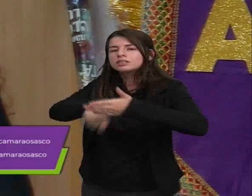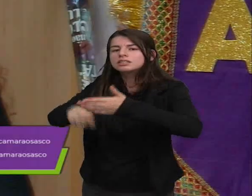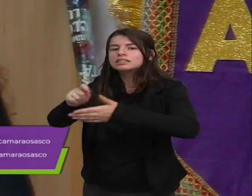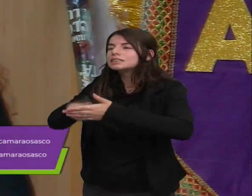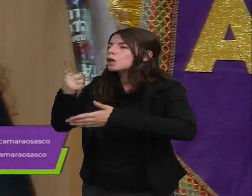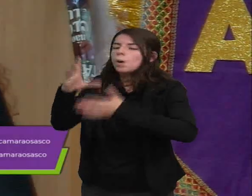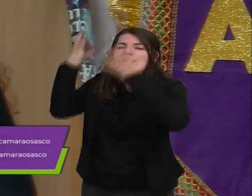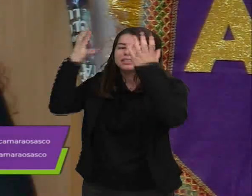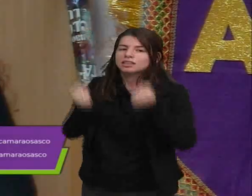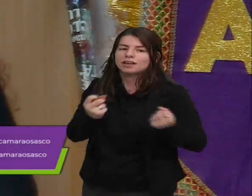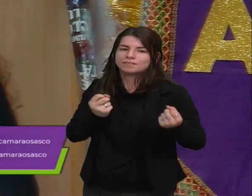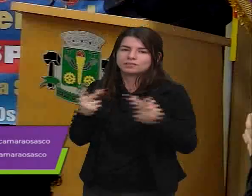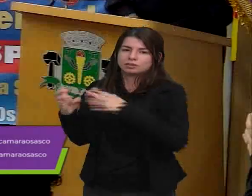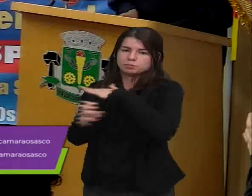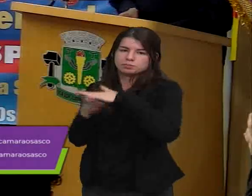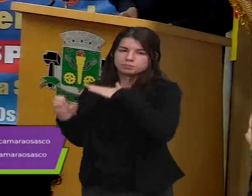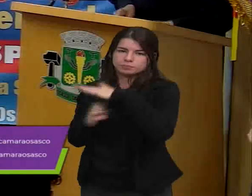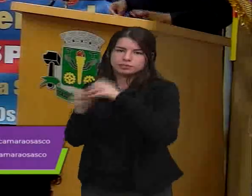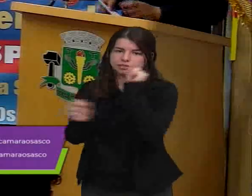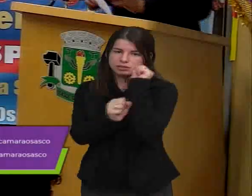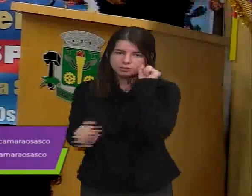privatização da Sabesp muito obrigada